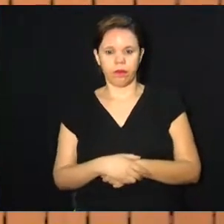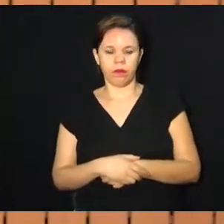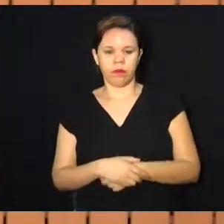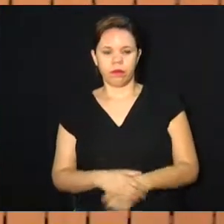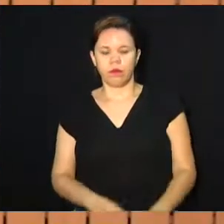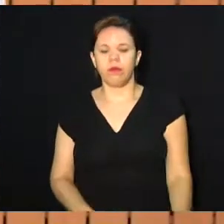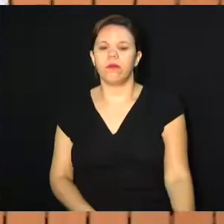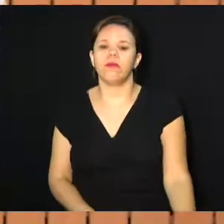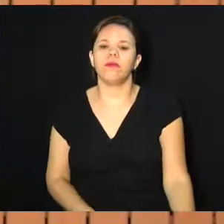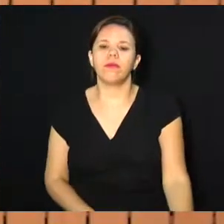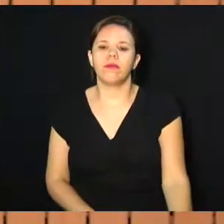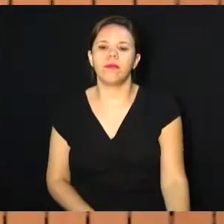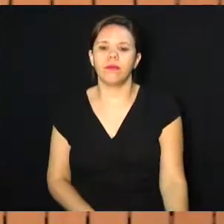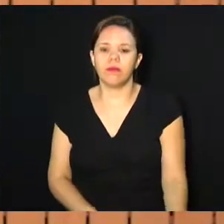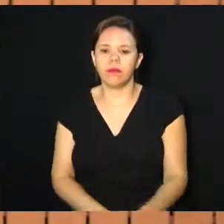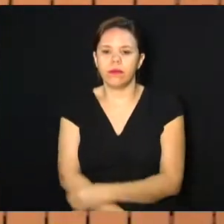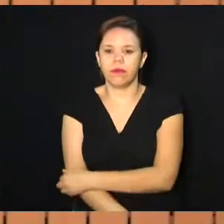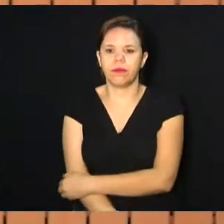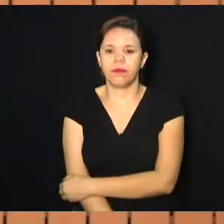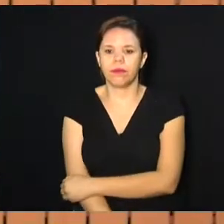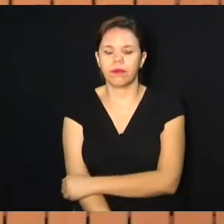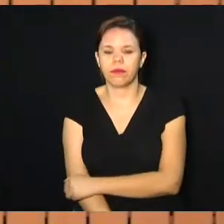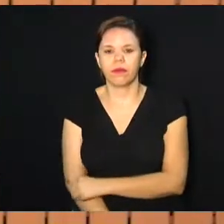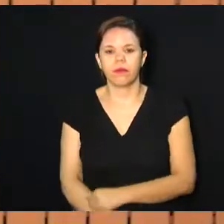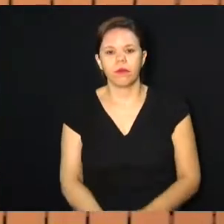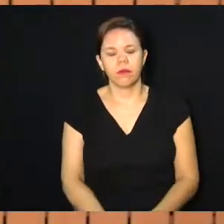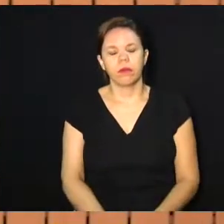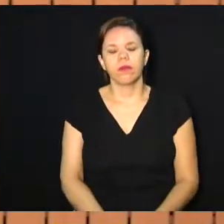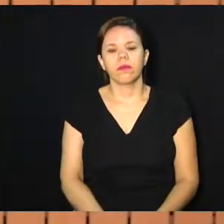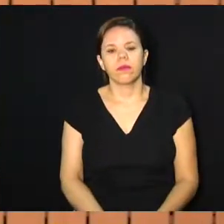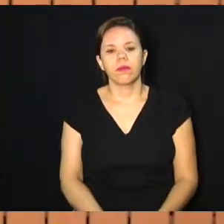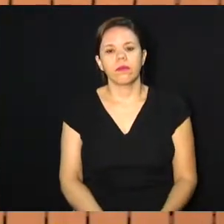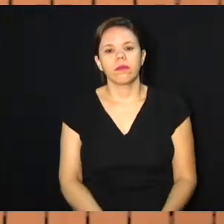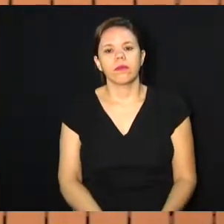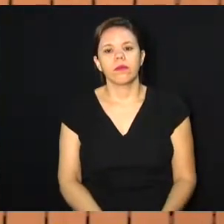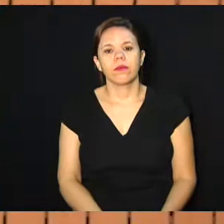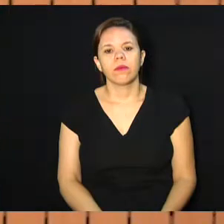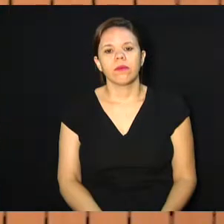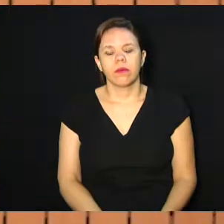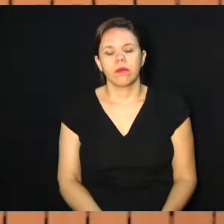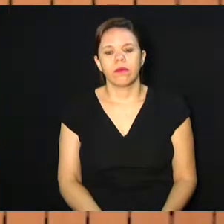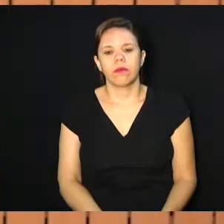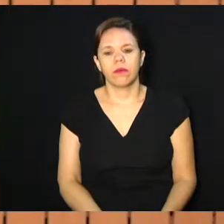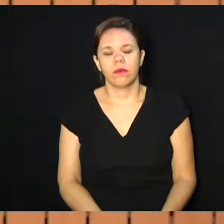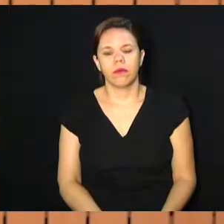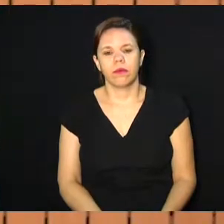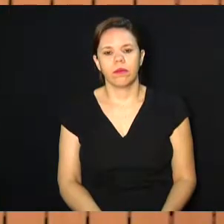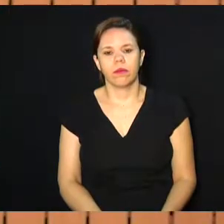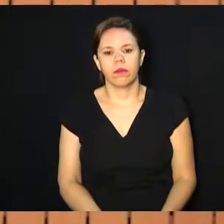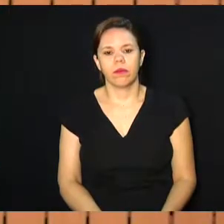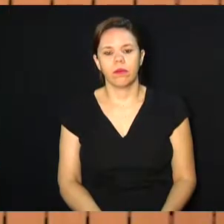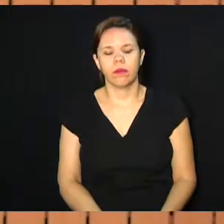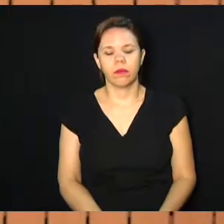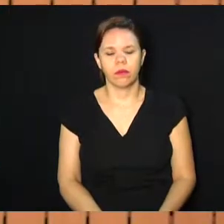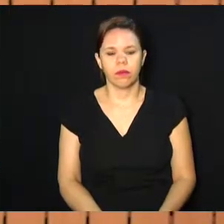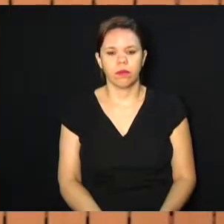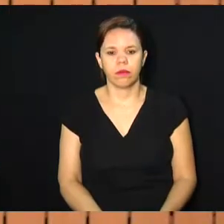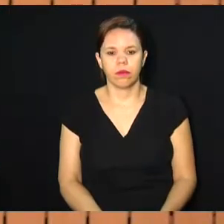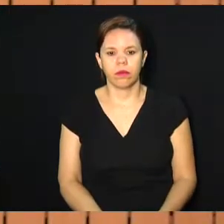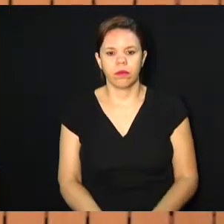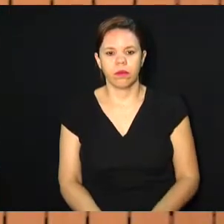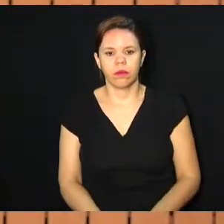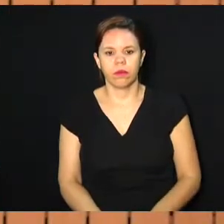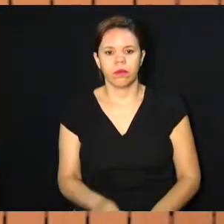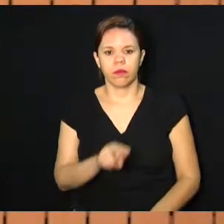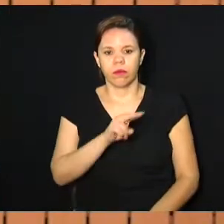Essa cartilha, ela é... Como que é? Como que eu faço para... Está disponível no site do IDEC, do Ônibus na Linha, o nome do site é do IDEC. O nome